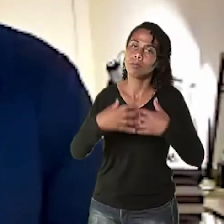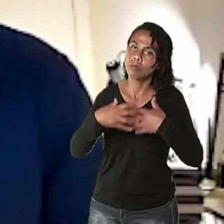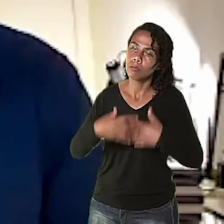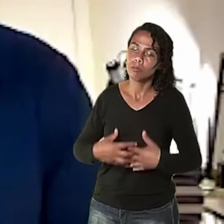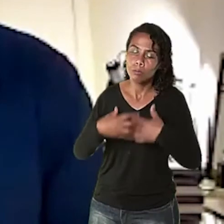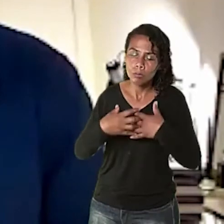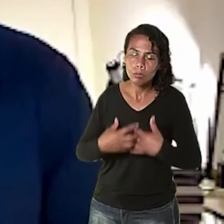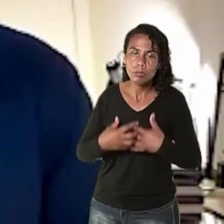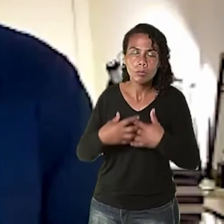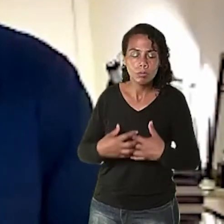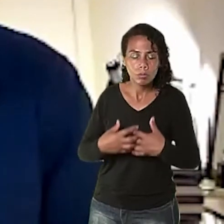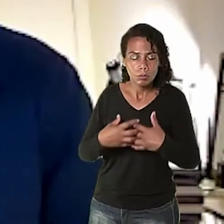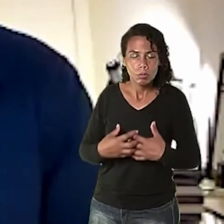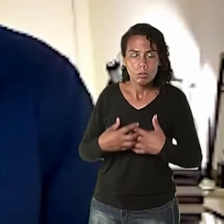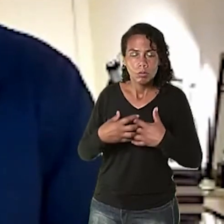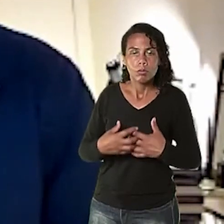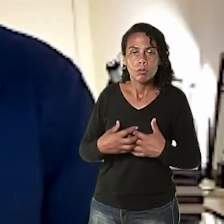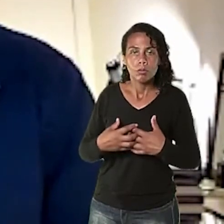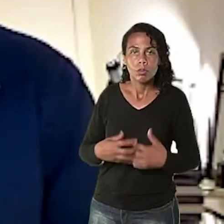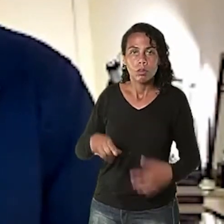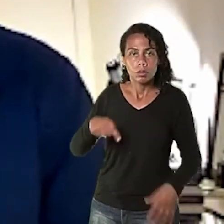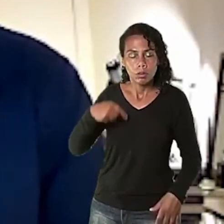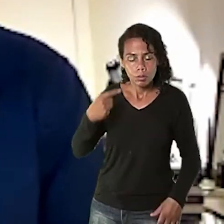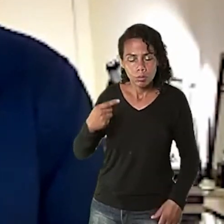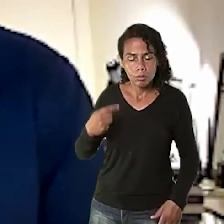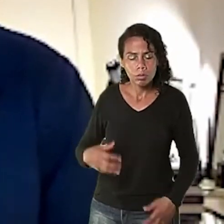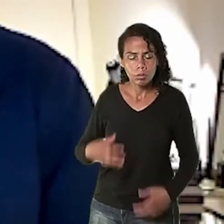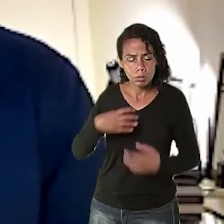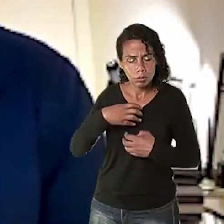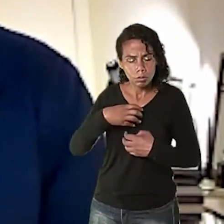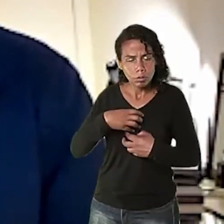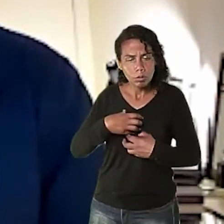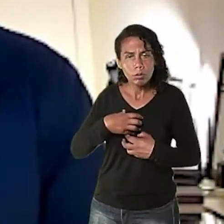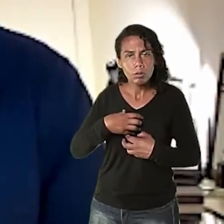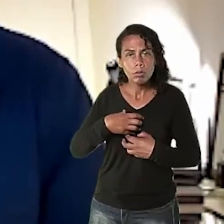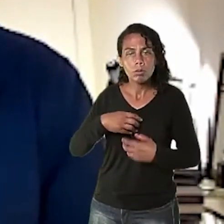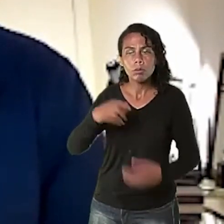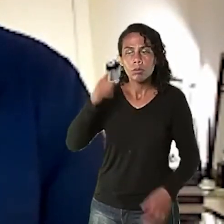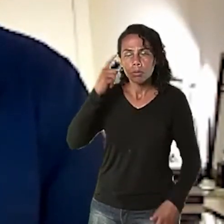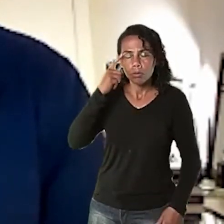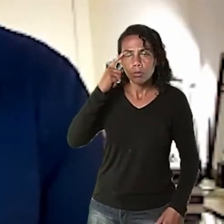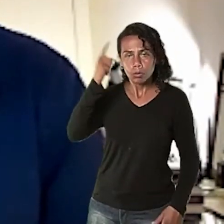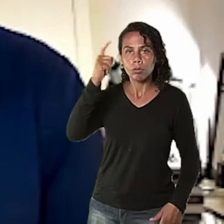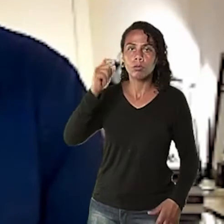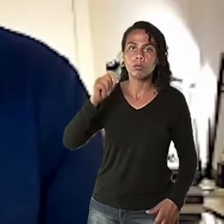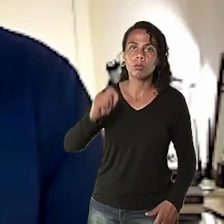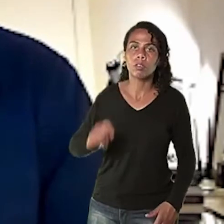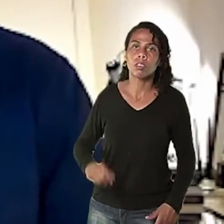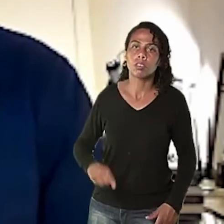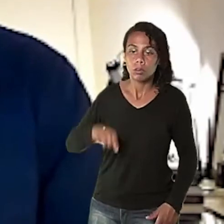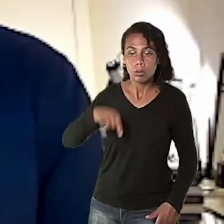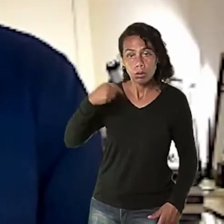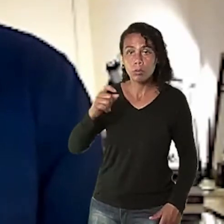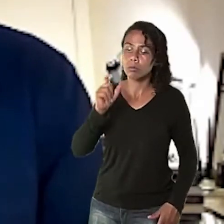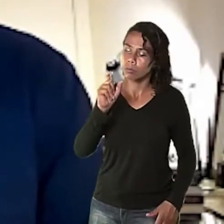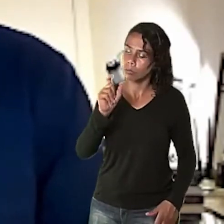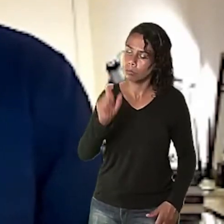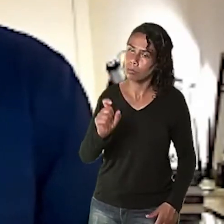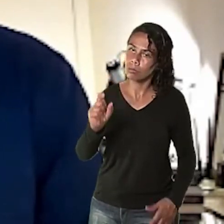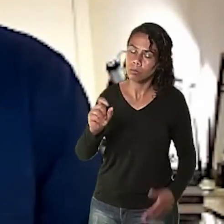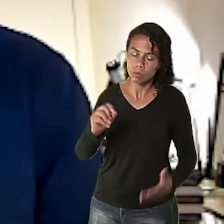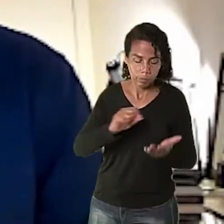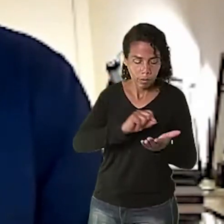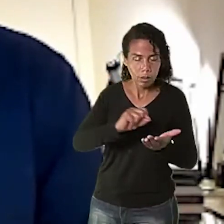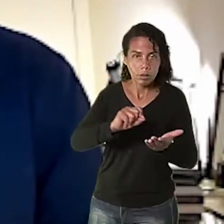Então, eu sempre primeiro é um conceito, é uma ideia. Eu nunca...